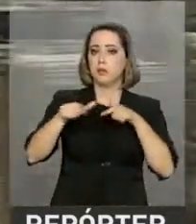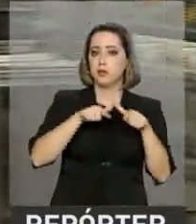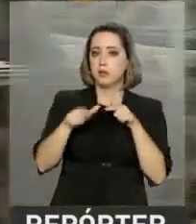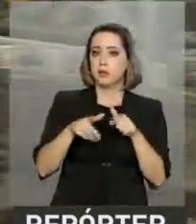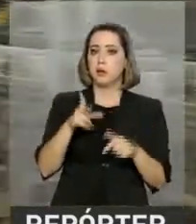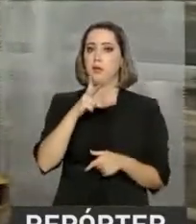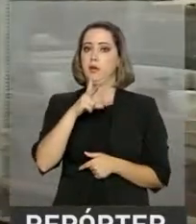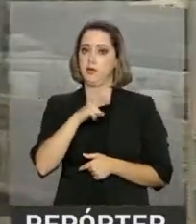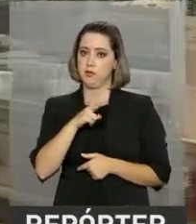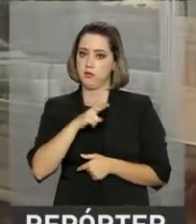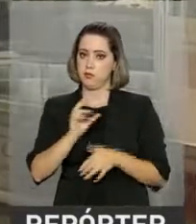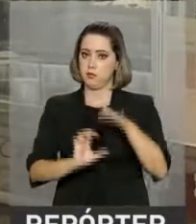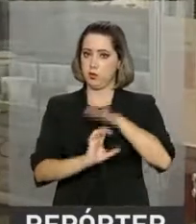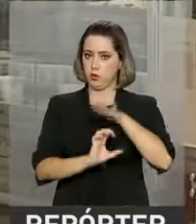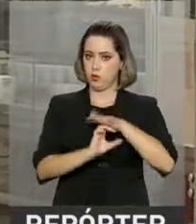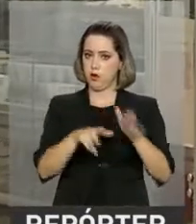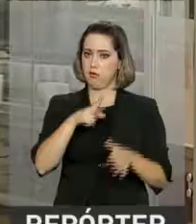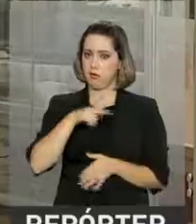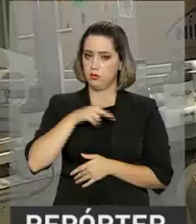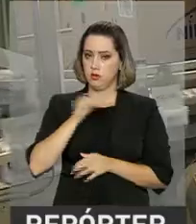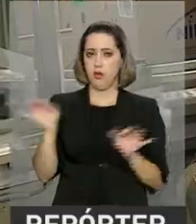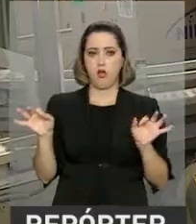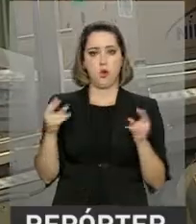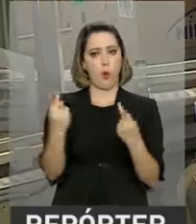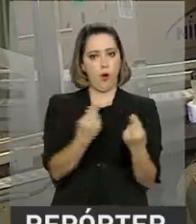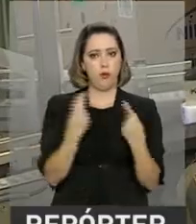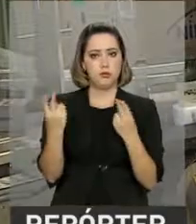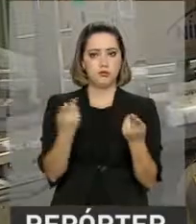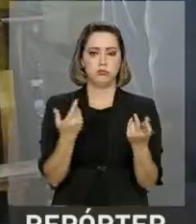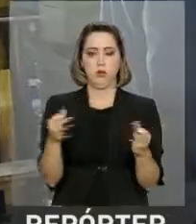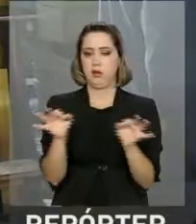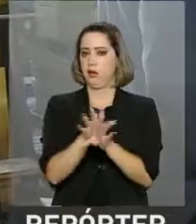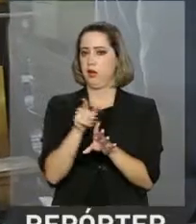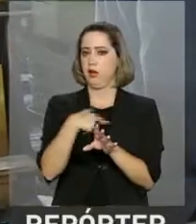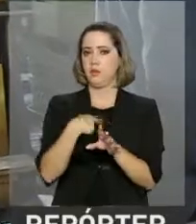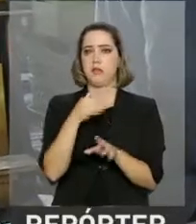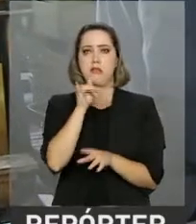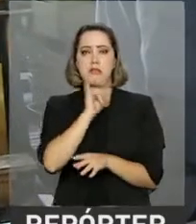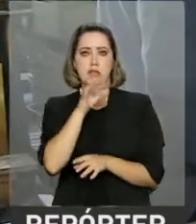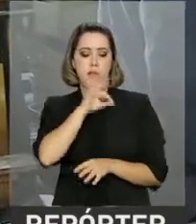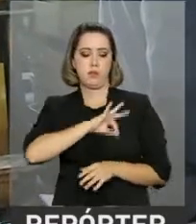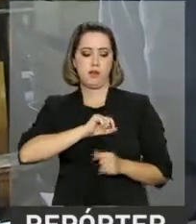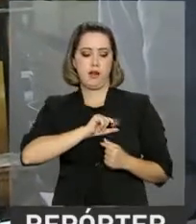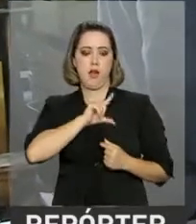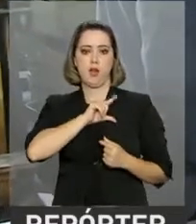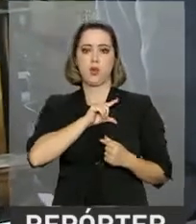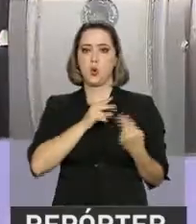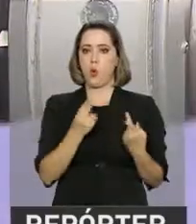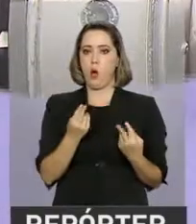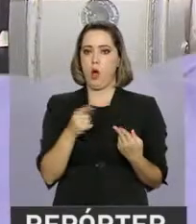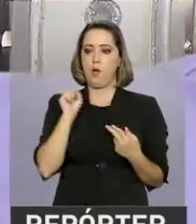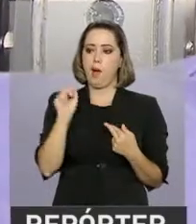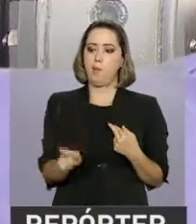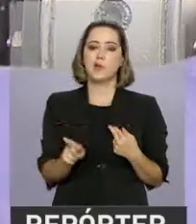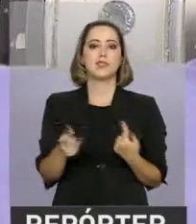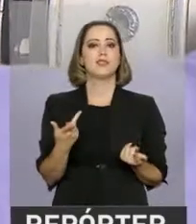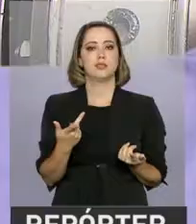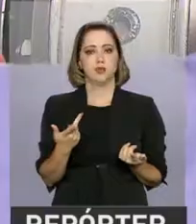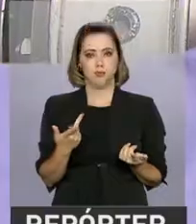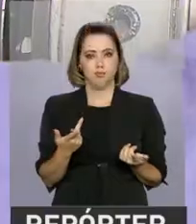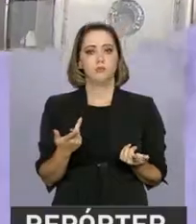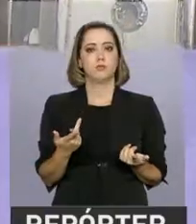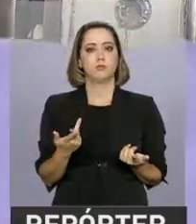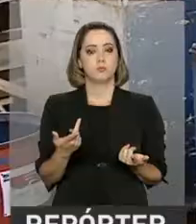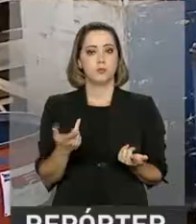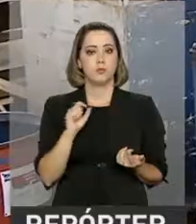regras acabando assim com critérios como integralidade e determina que a aposentadoria tenha o mesmo valor